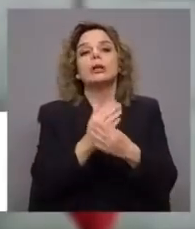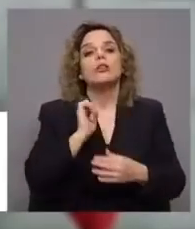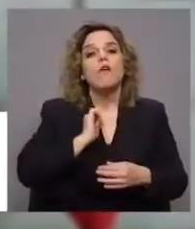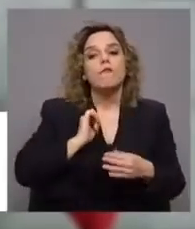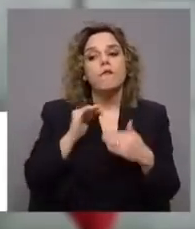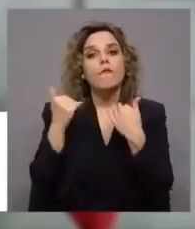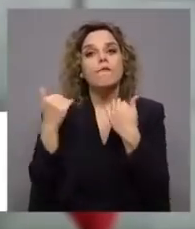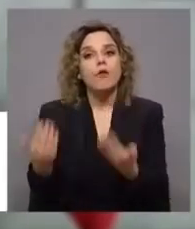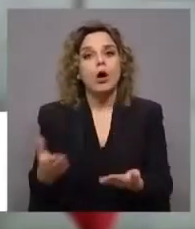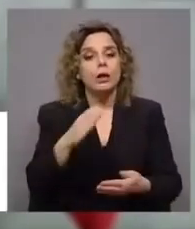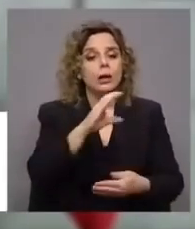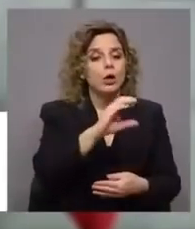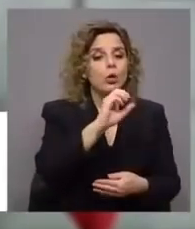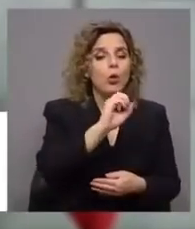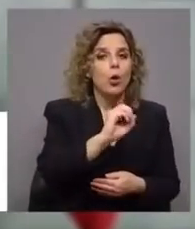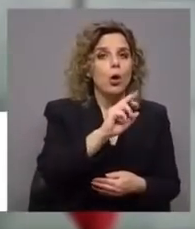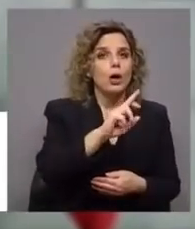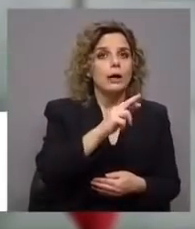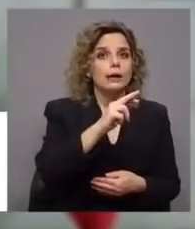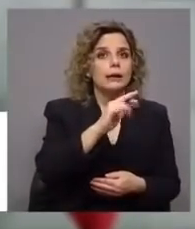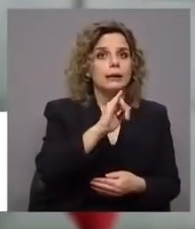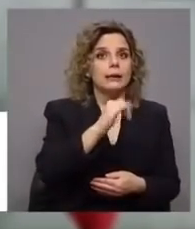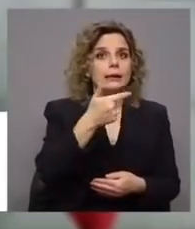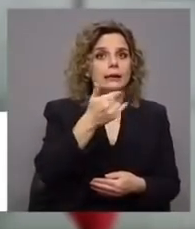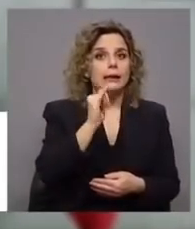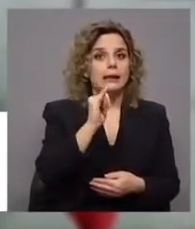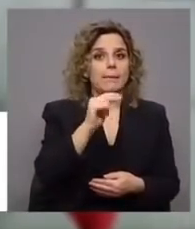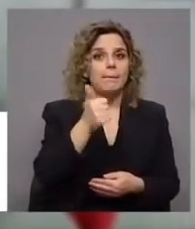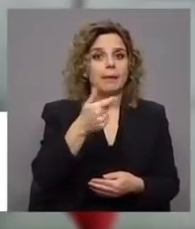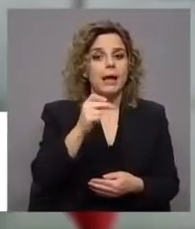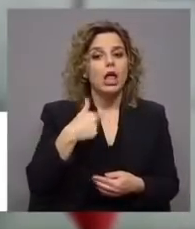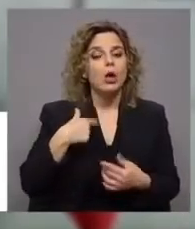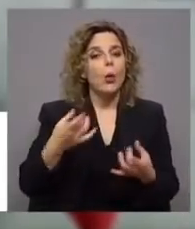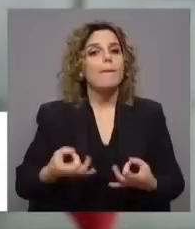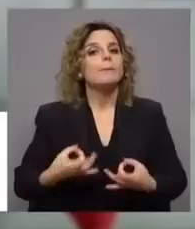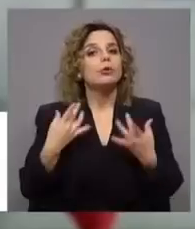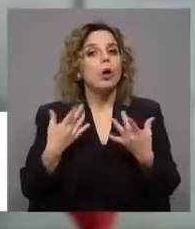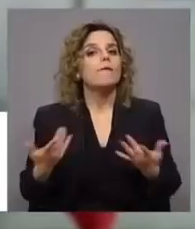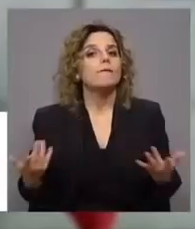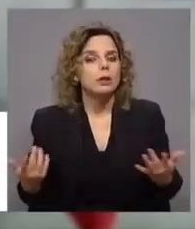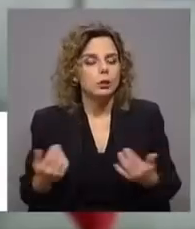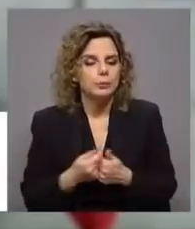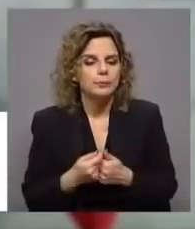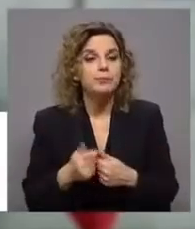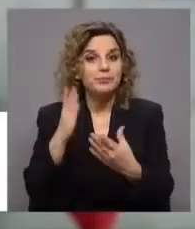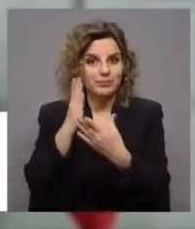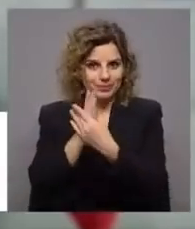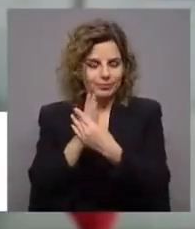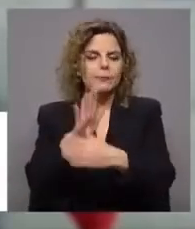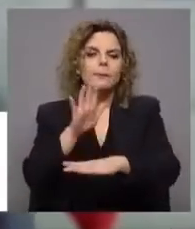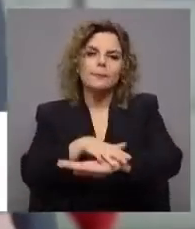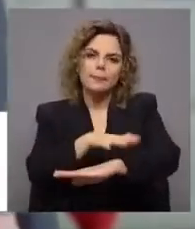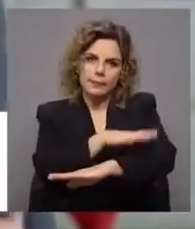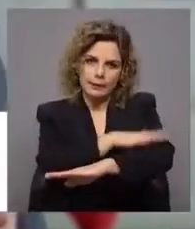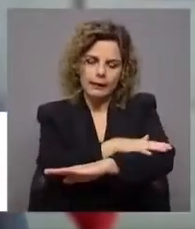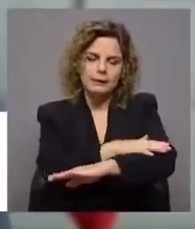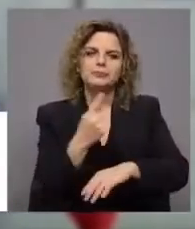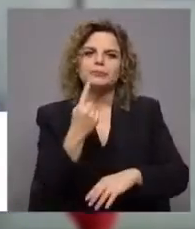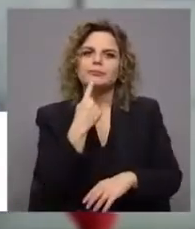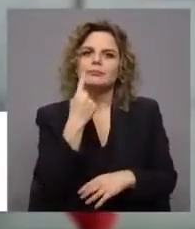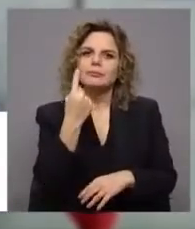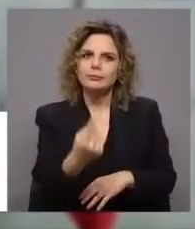Curitiba, eu fui absolvido. O processo criado pelos procuradores, dizendo